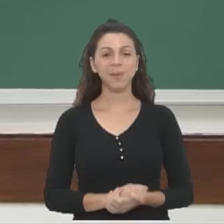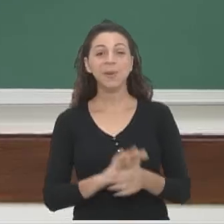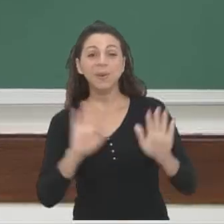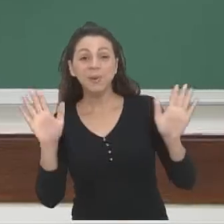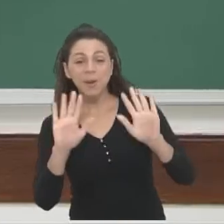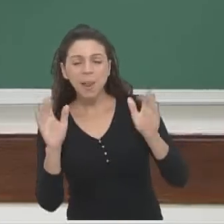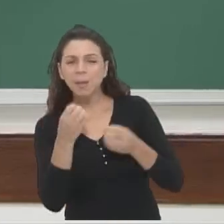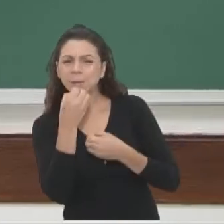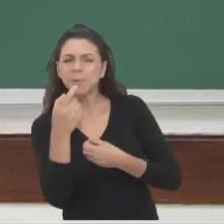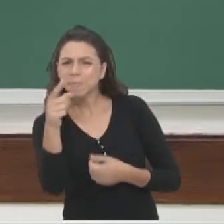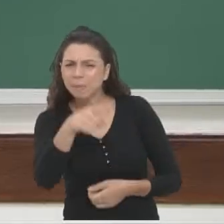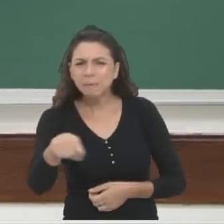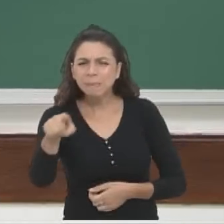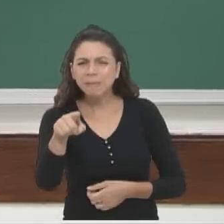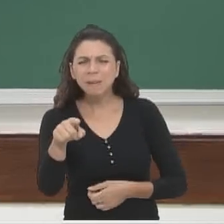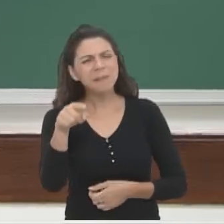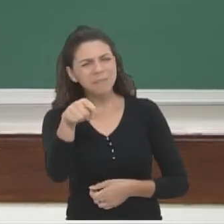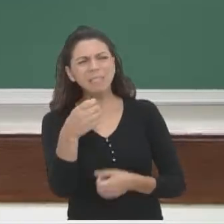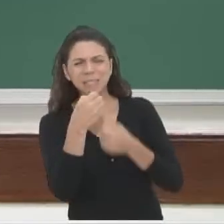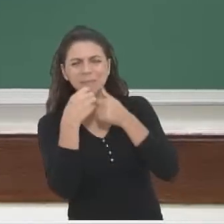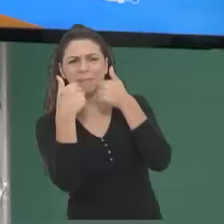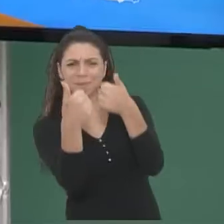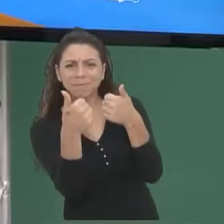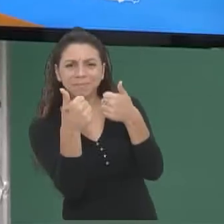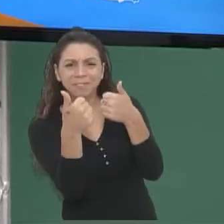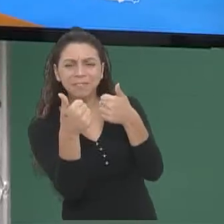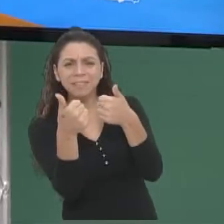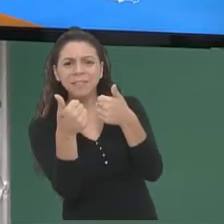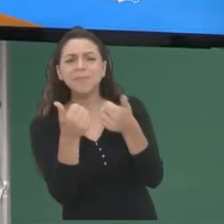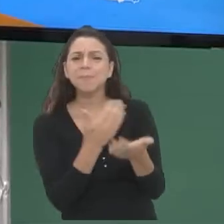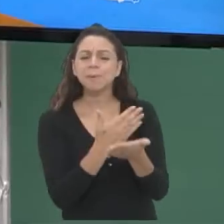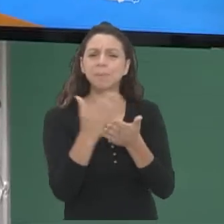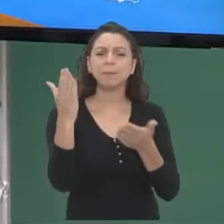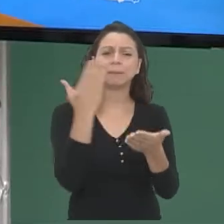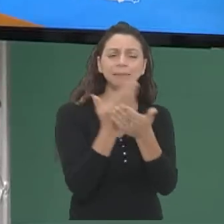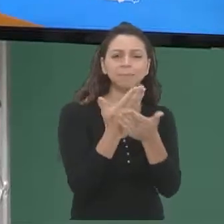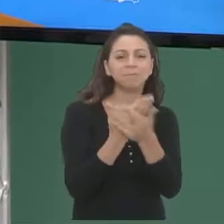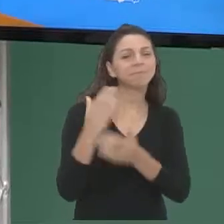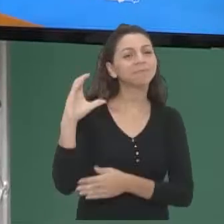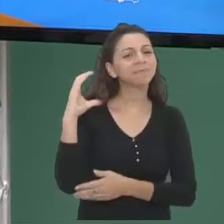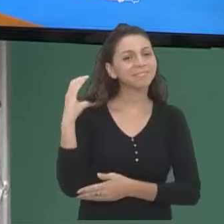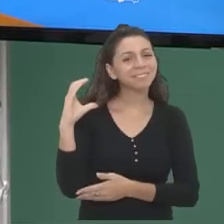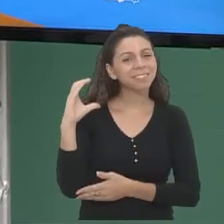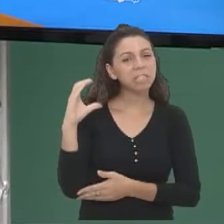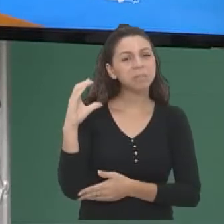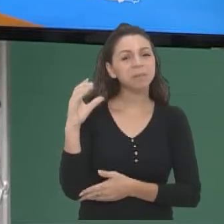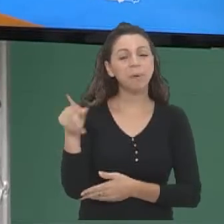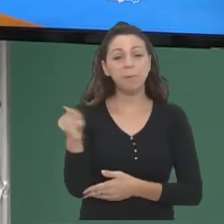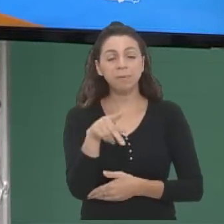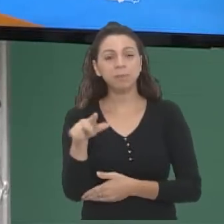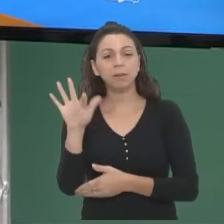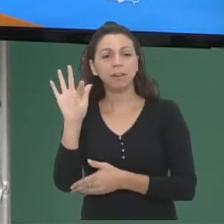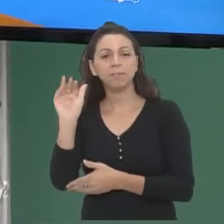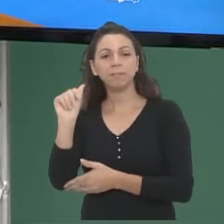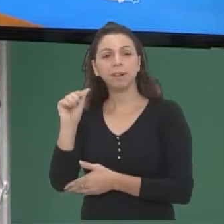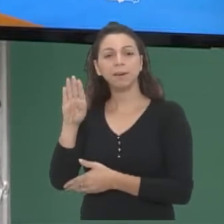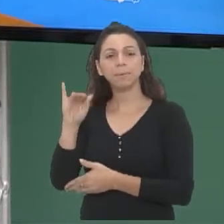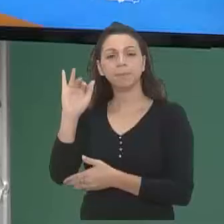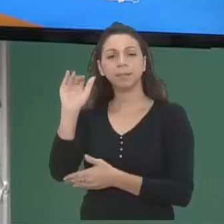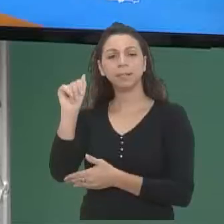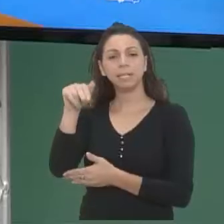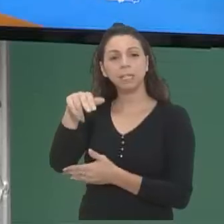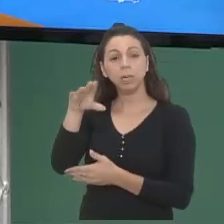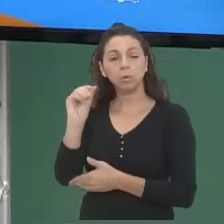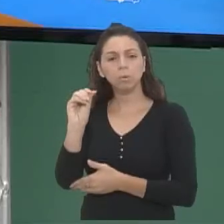Olá, tudo bom com você? Como que você está? Vamos começar mais uma aula de ciências hoje. Eu sou o professor Fabiano e antes da